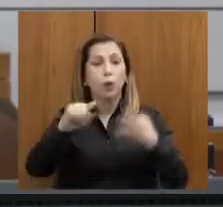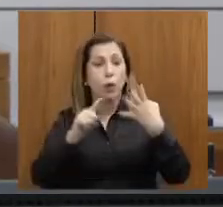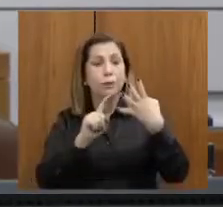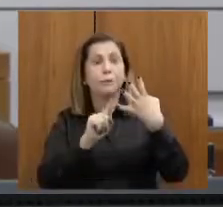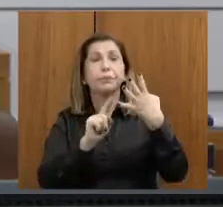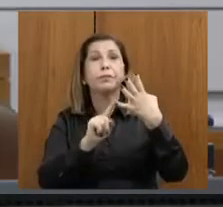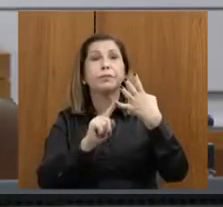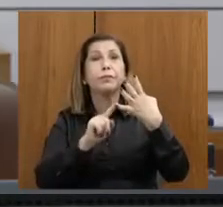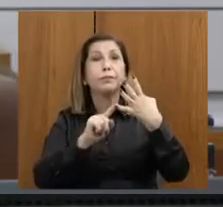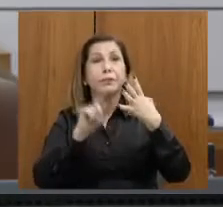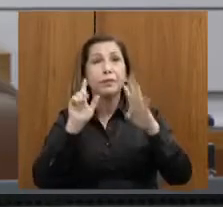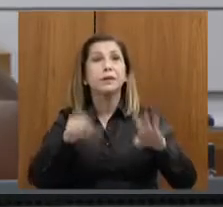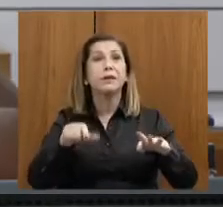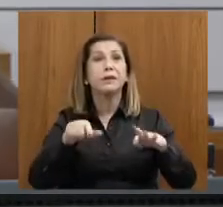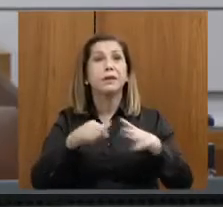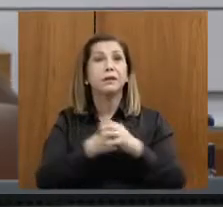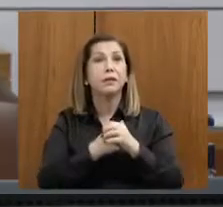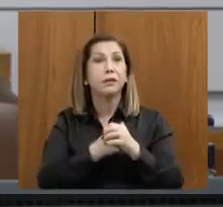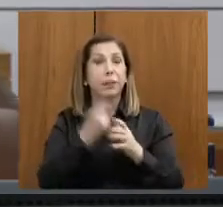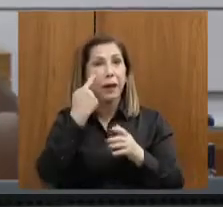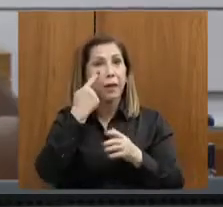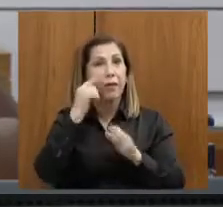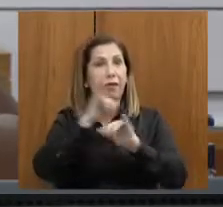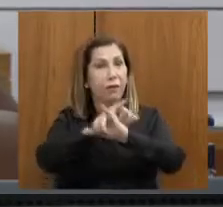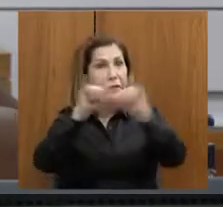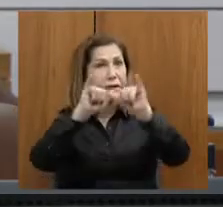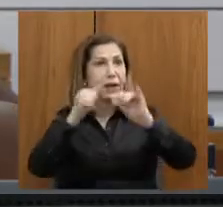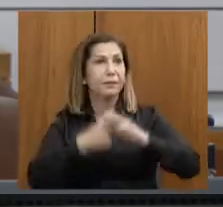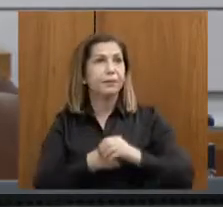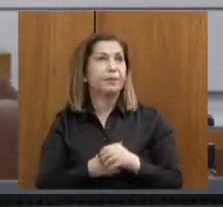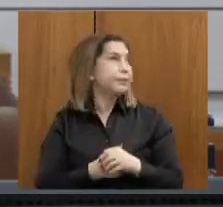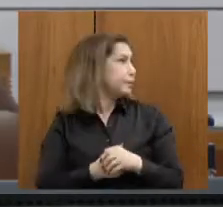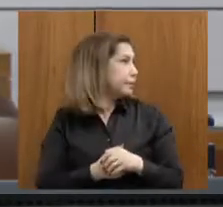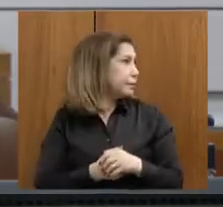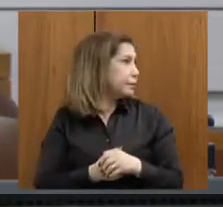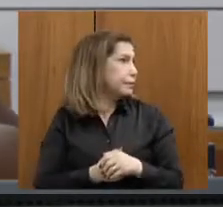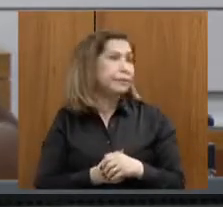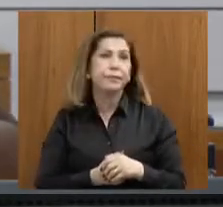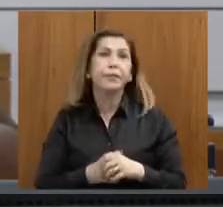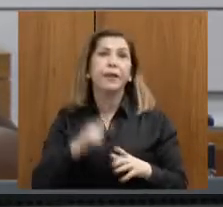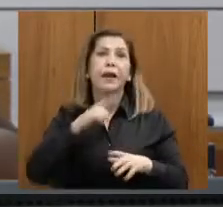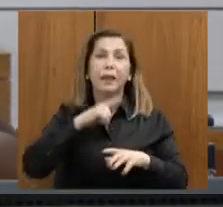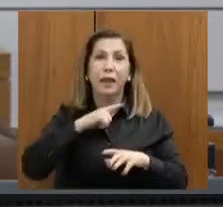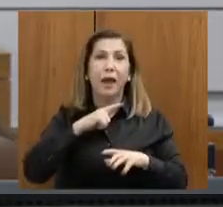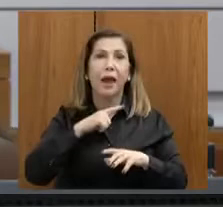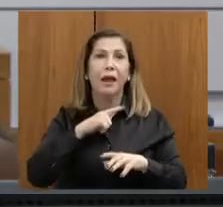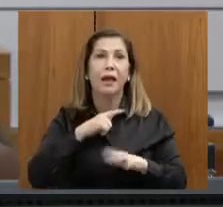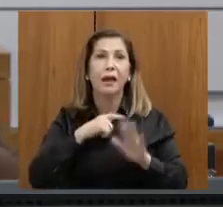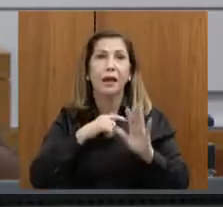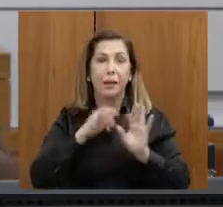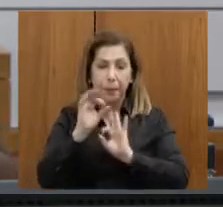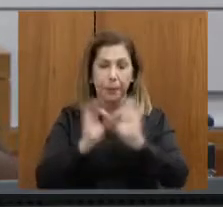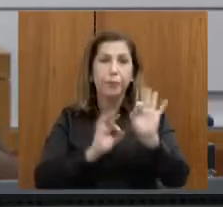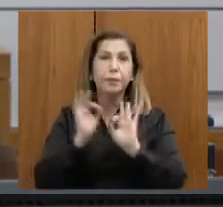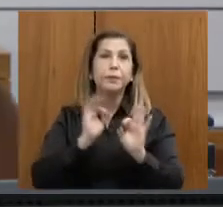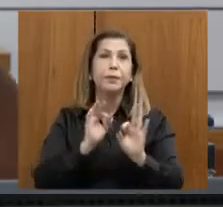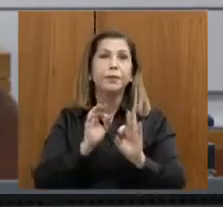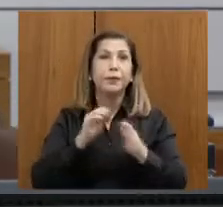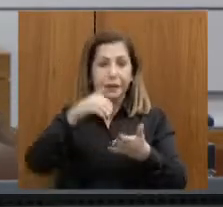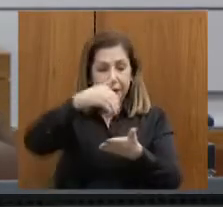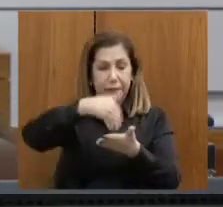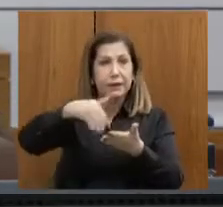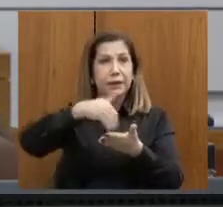aberta aí gente tá aberto Pera aí vou falar para você para encerrar mesmo nós temos o programa da Secretaria Municipal de